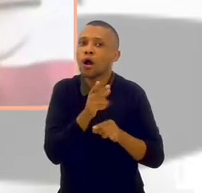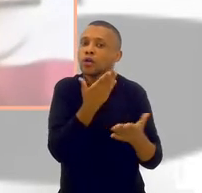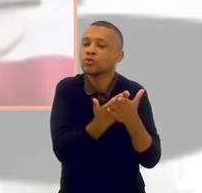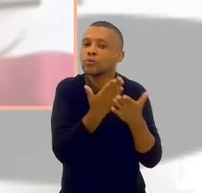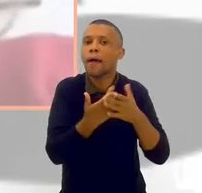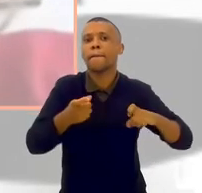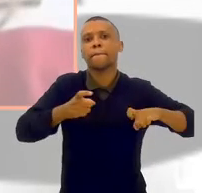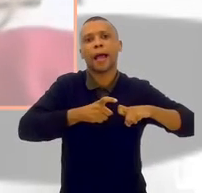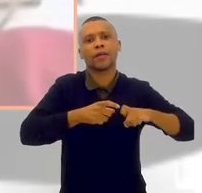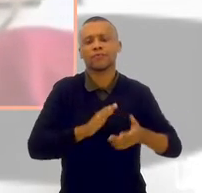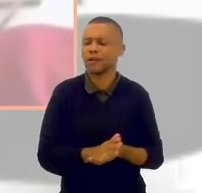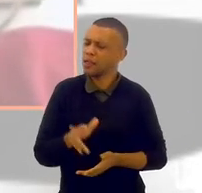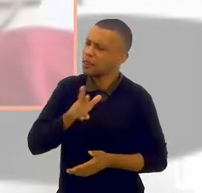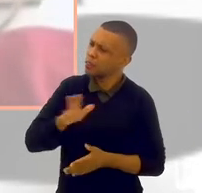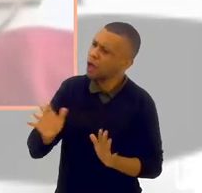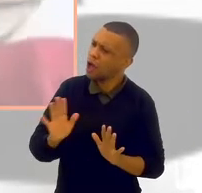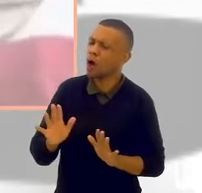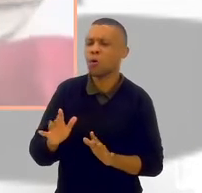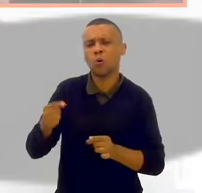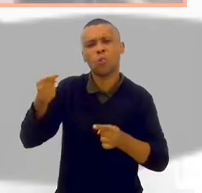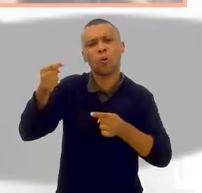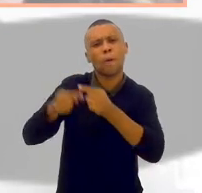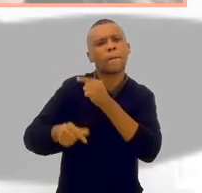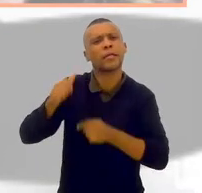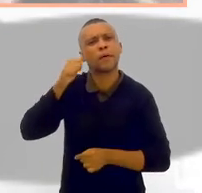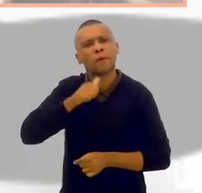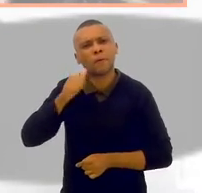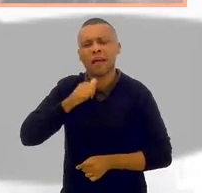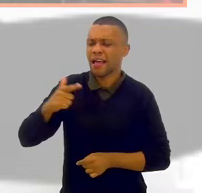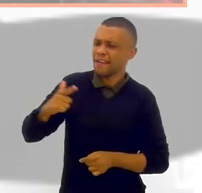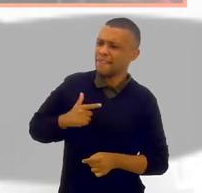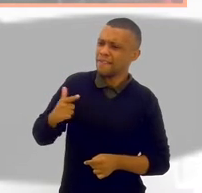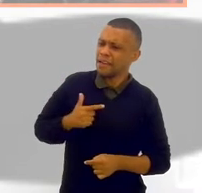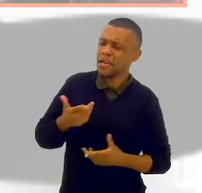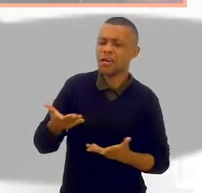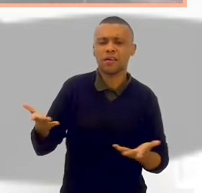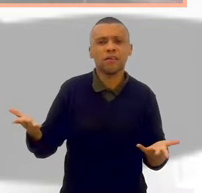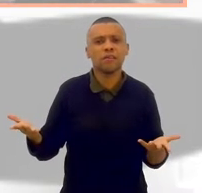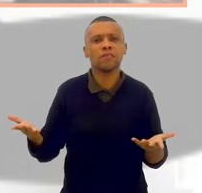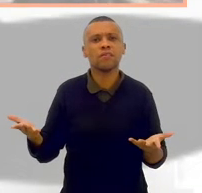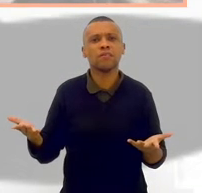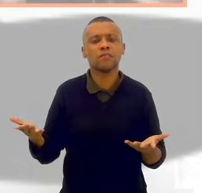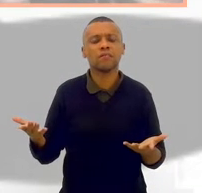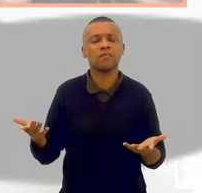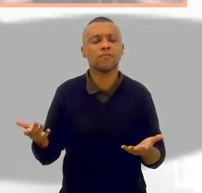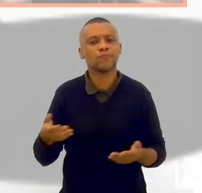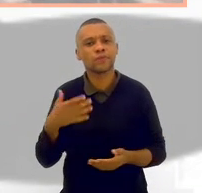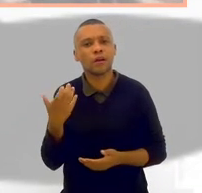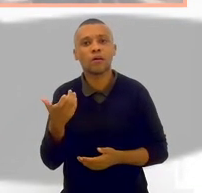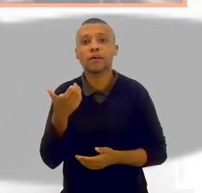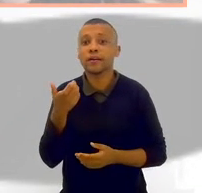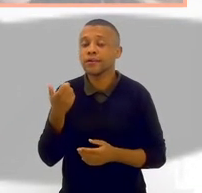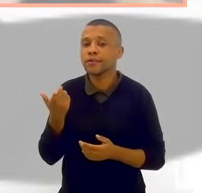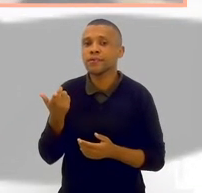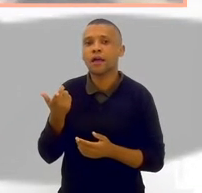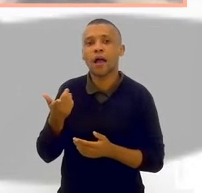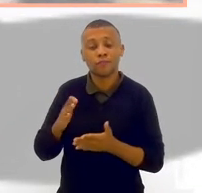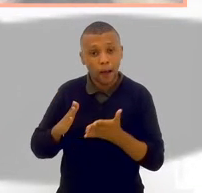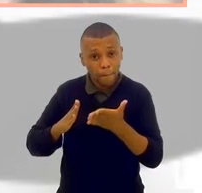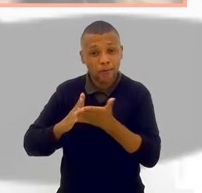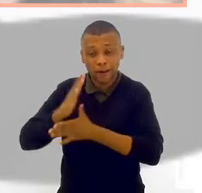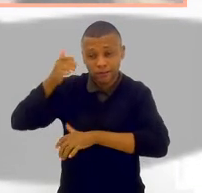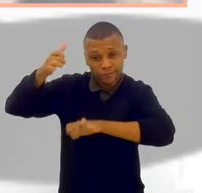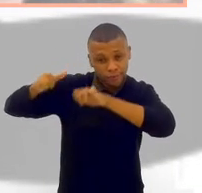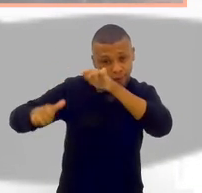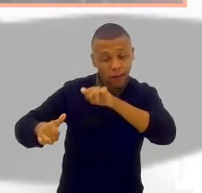pai não, isso não é profissão de mulher, tudo não era coisa para mulher, tudo era feio para mulher. Eu quis fazer uma novela que eu